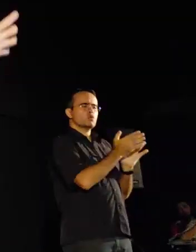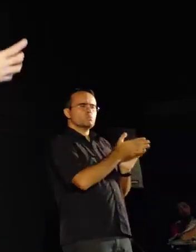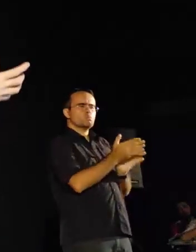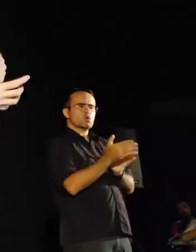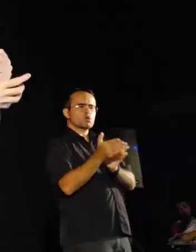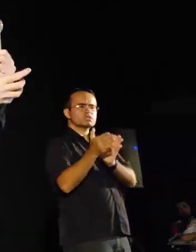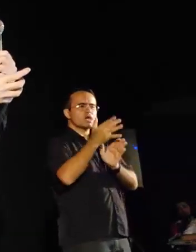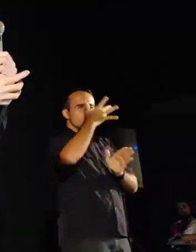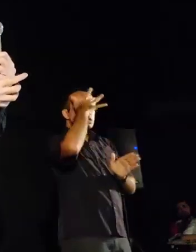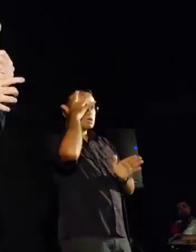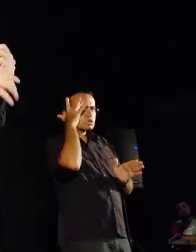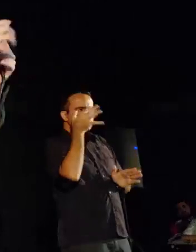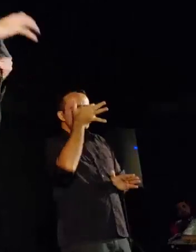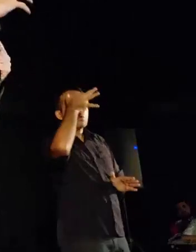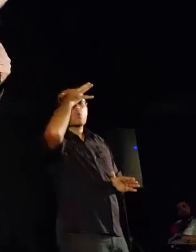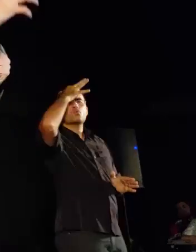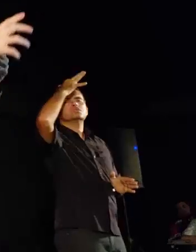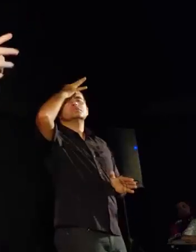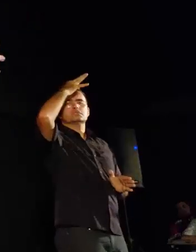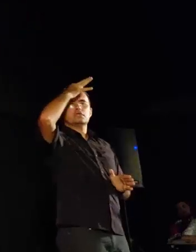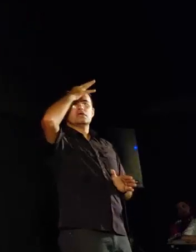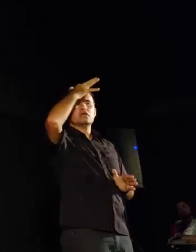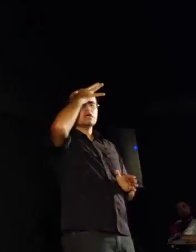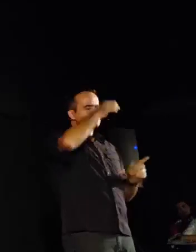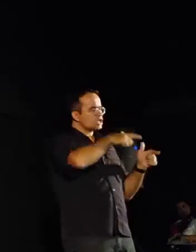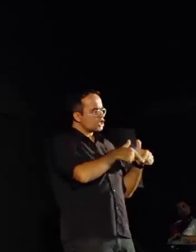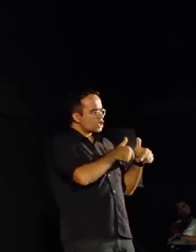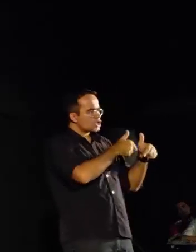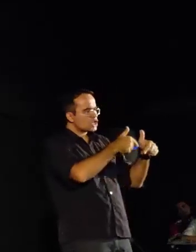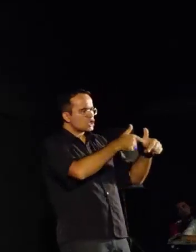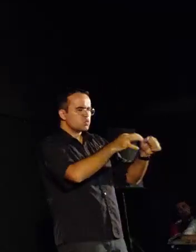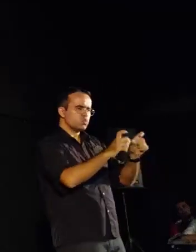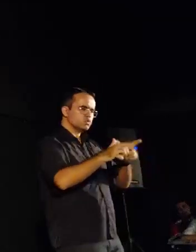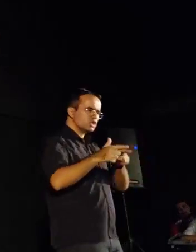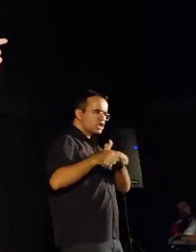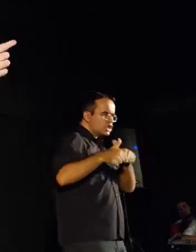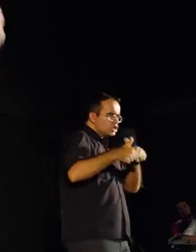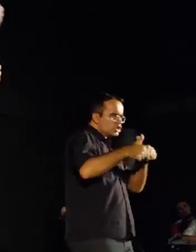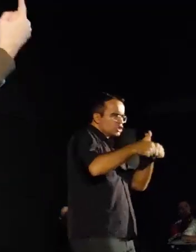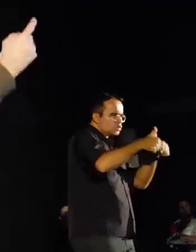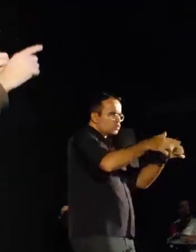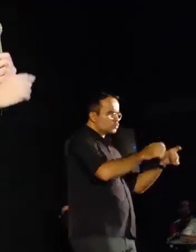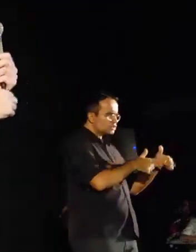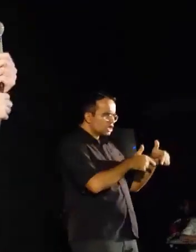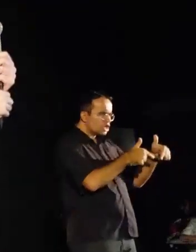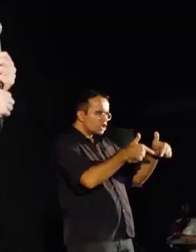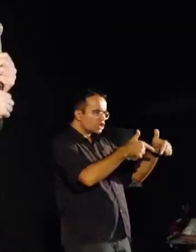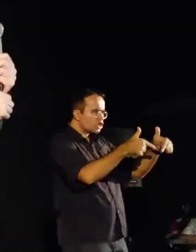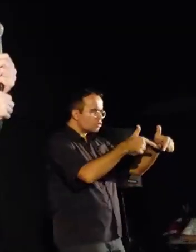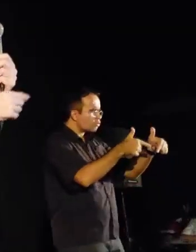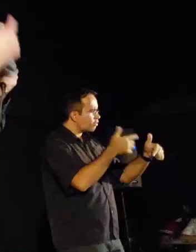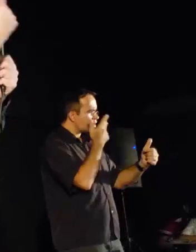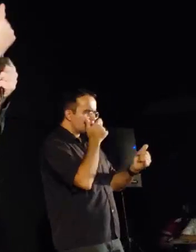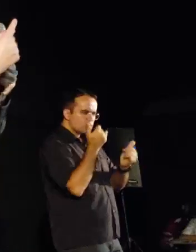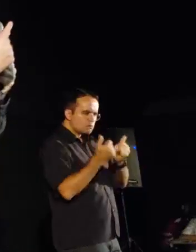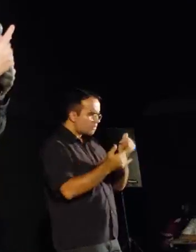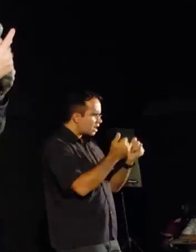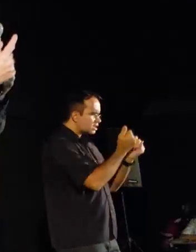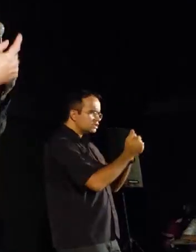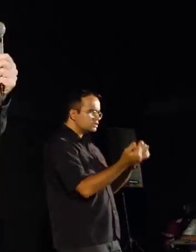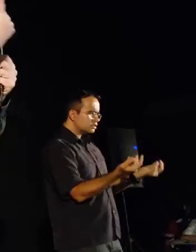tendo a consciência de que todas essas lutas, elas eram uma luta só. Uma